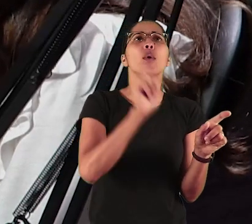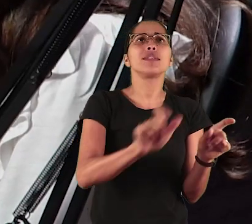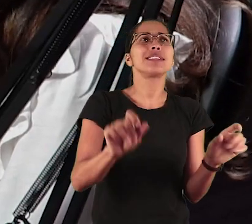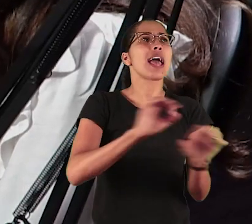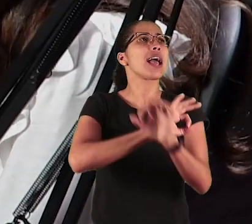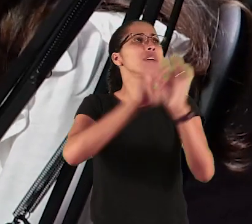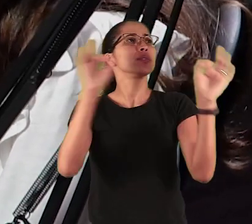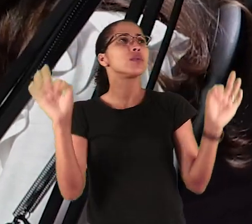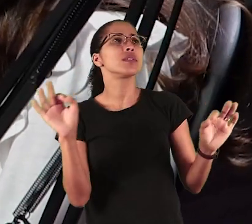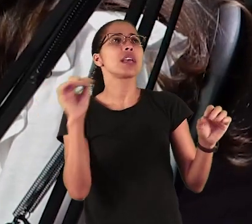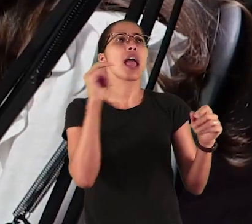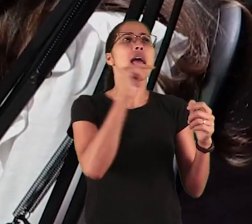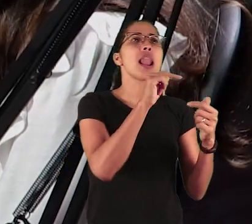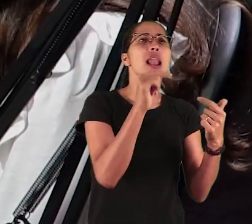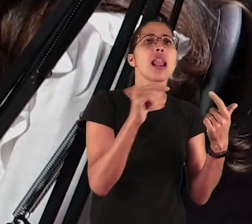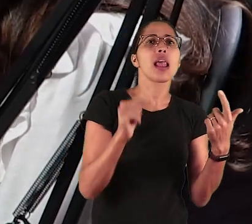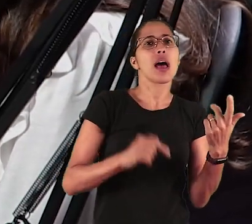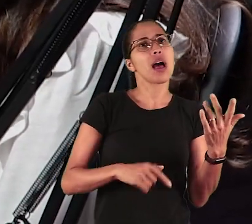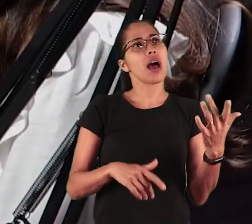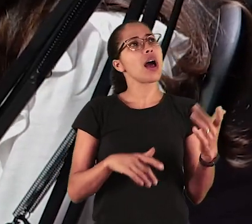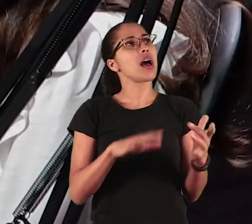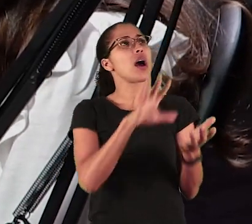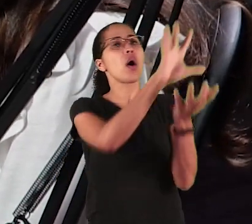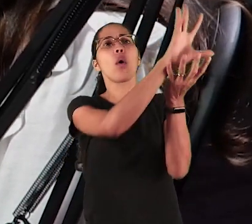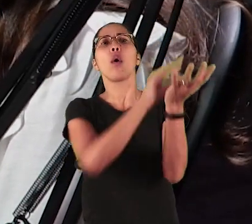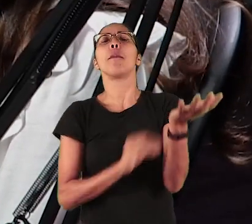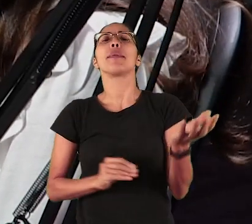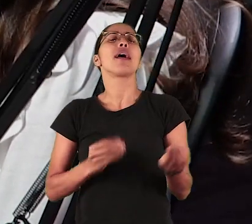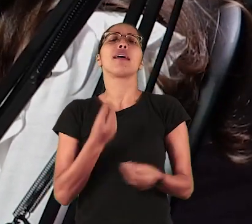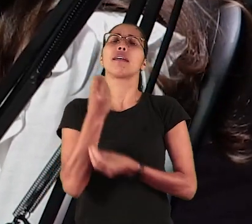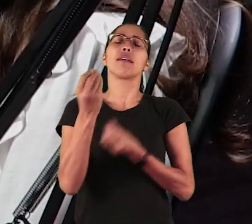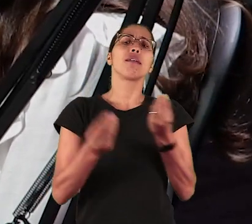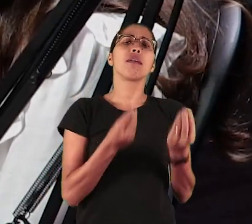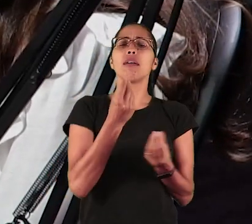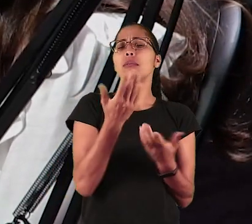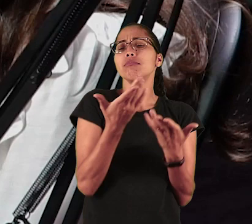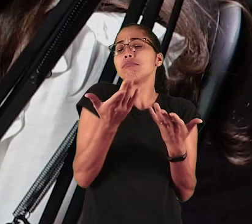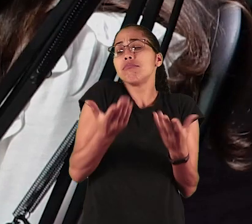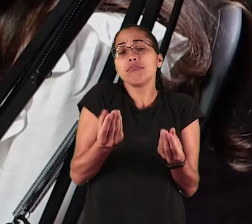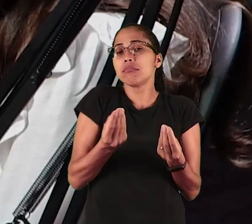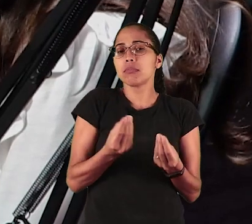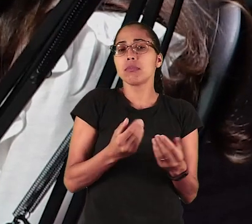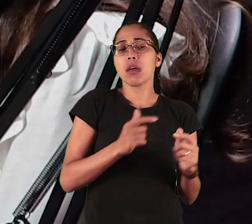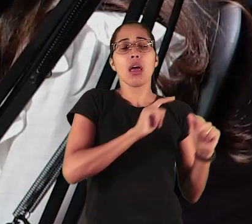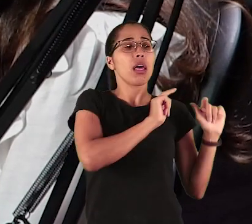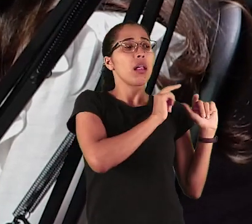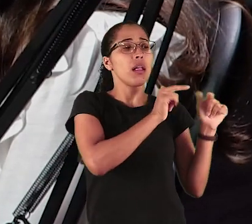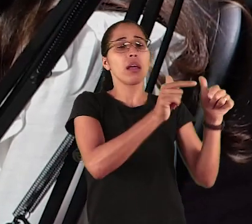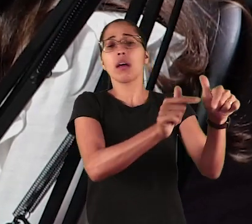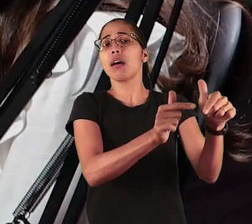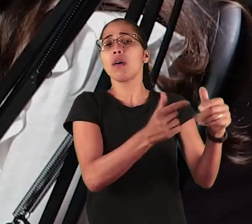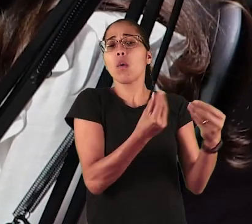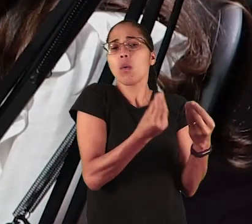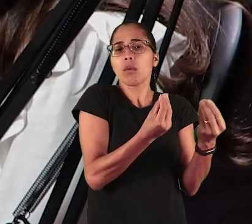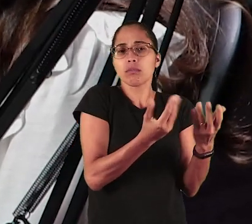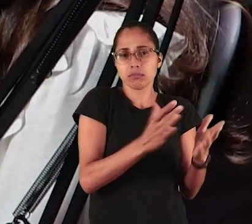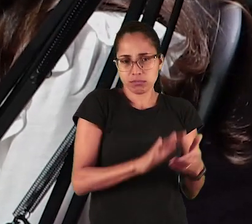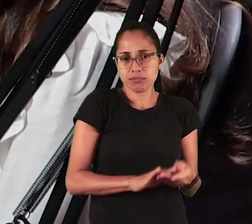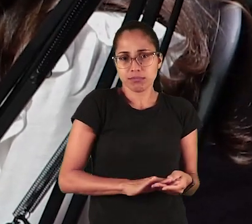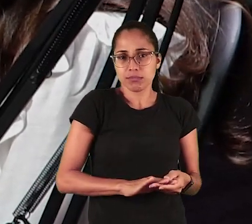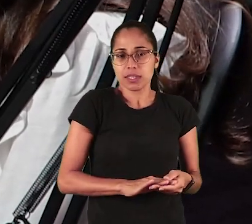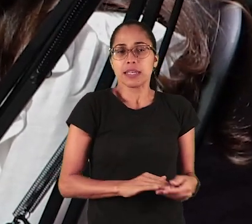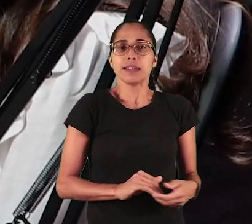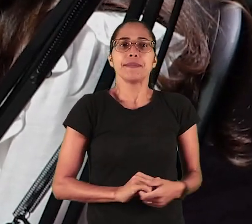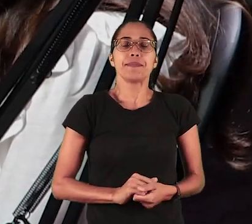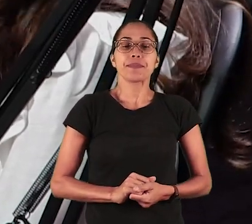jornadas que elas fizeram Por quanto tempo elas ficaram né Então olha hoje as mulheres que são ceou os em grandes empresas que carreiras elas trilharam que